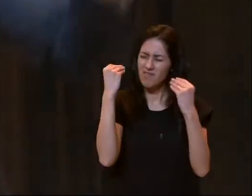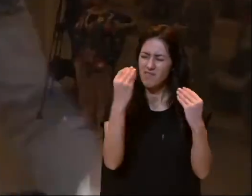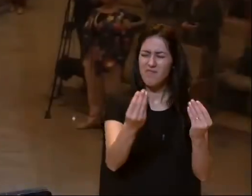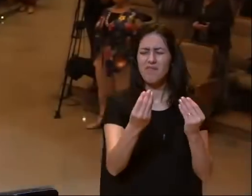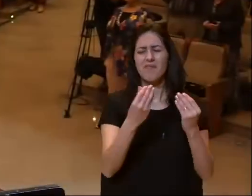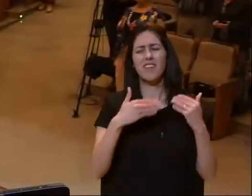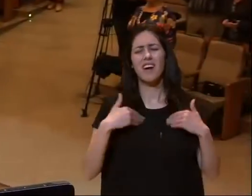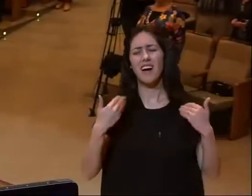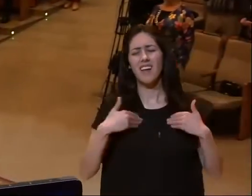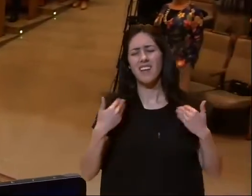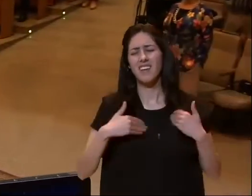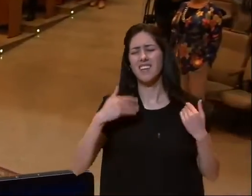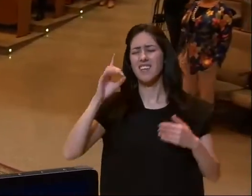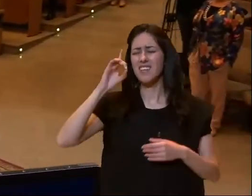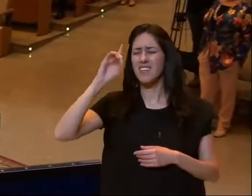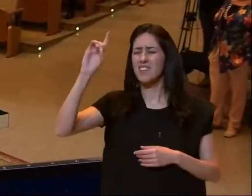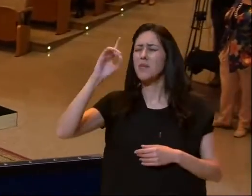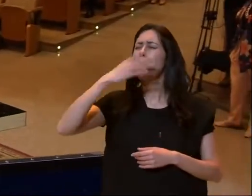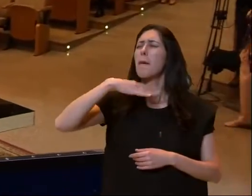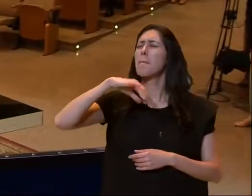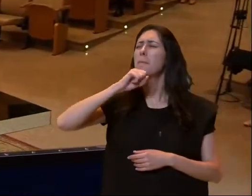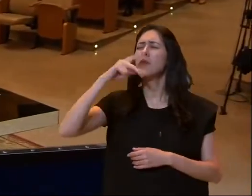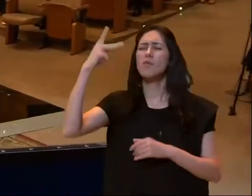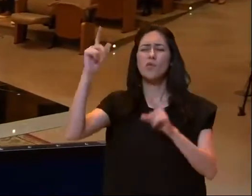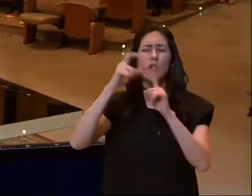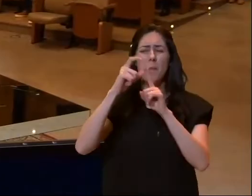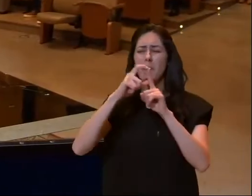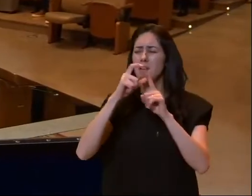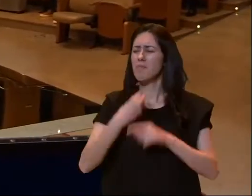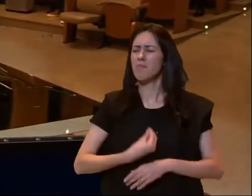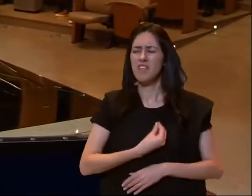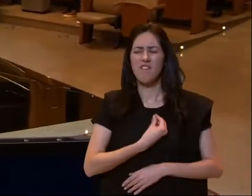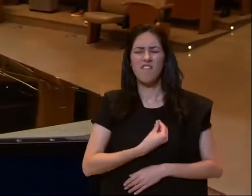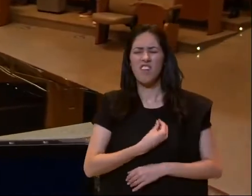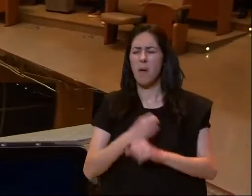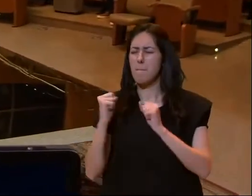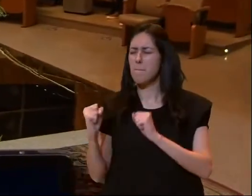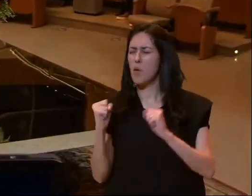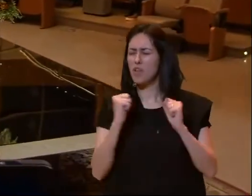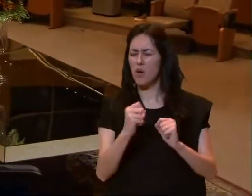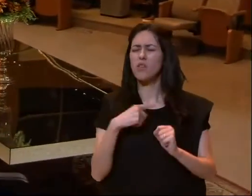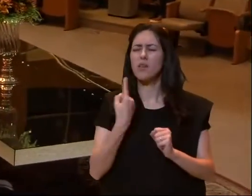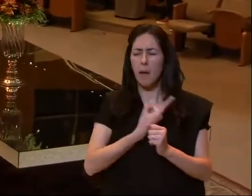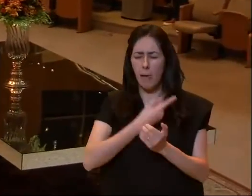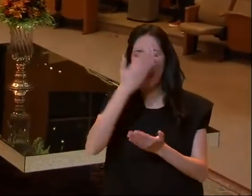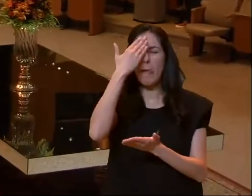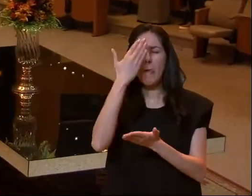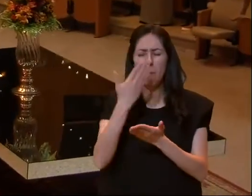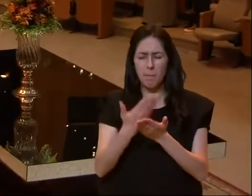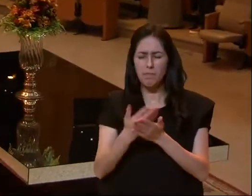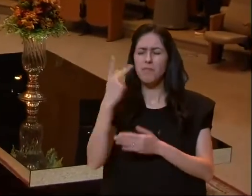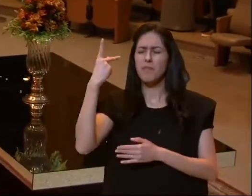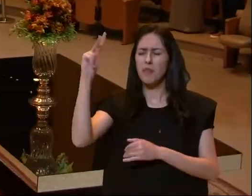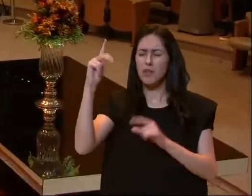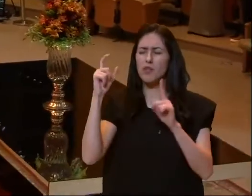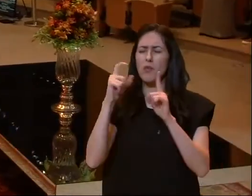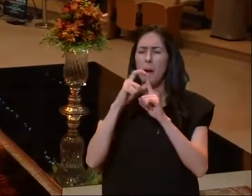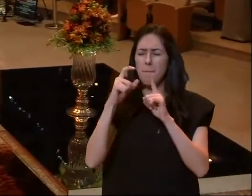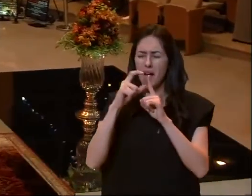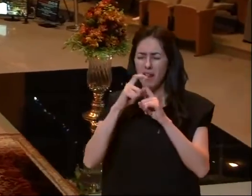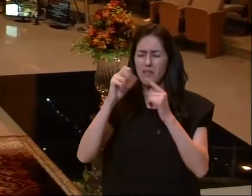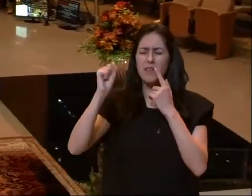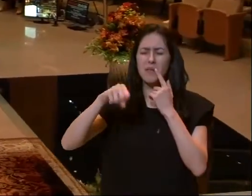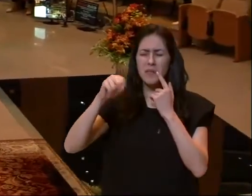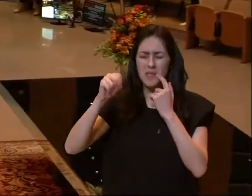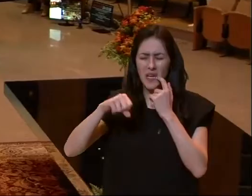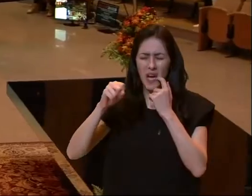alegria de Deus. Pai, a tua palavra é viva e poderosa e nós cremos nela. A tua palavra, sim, Deus, é